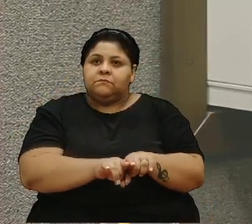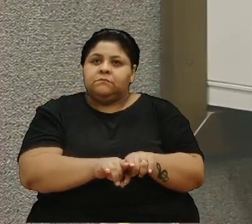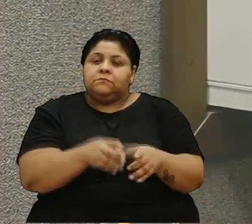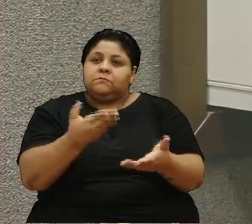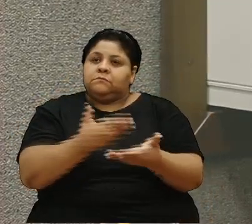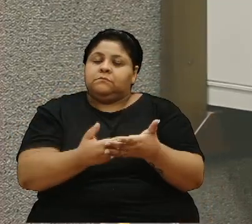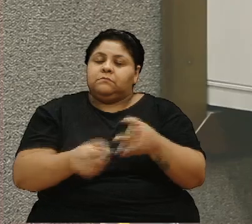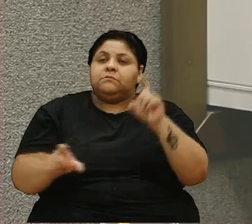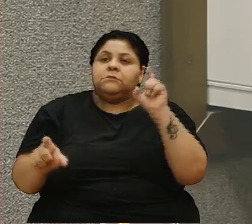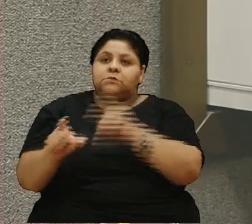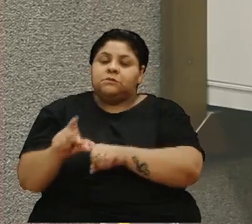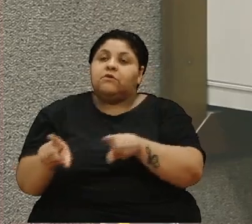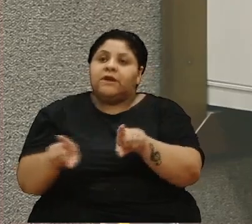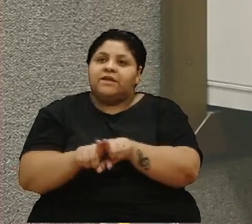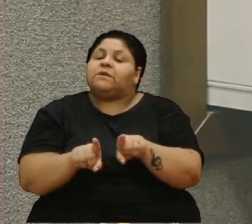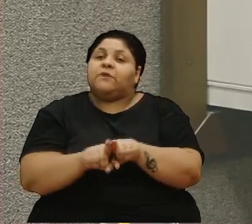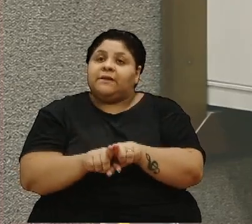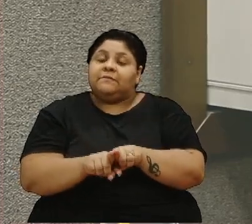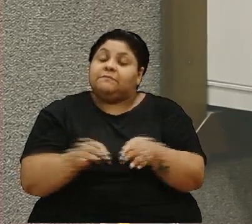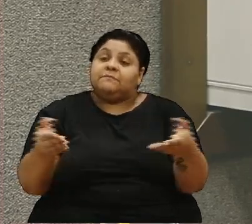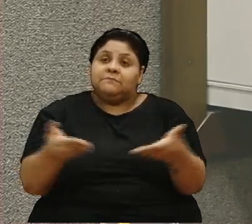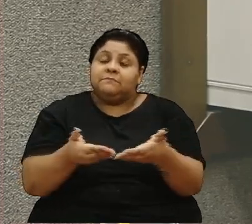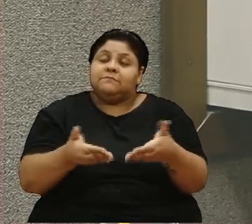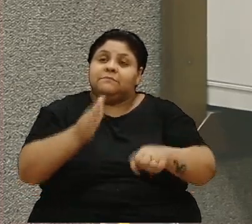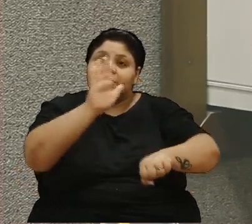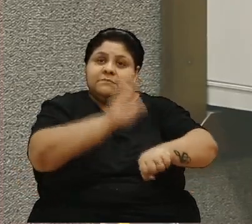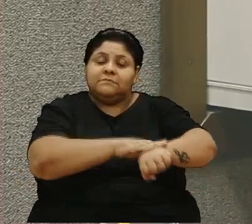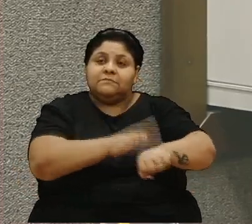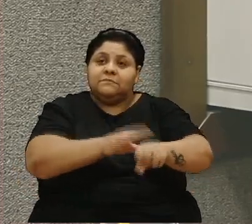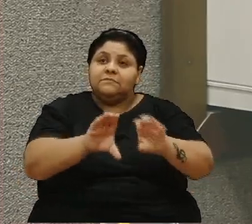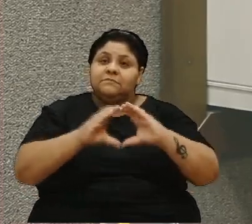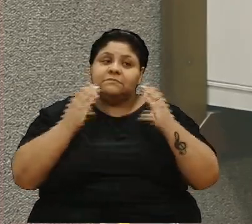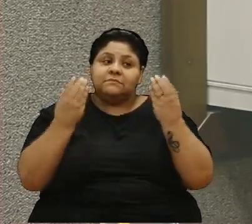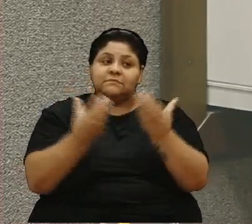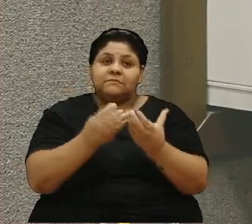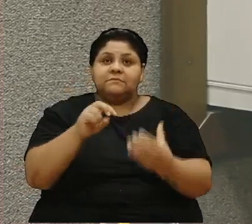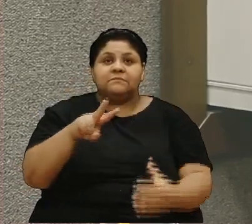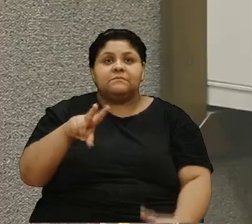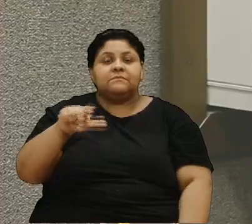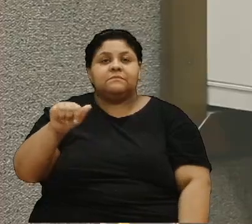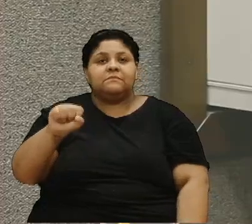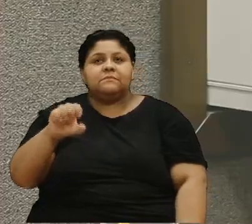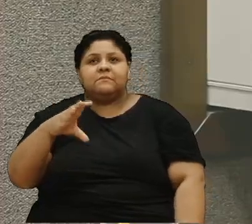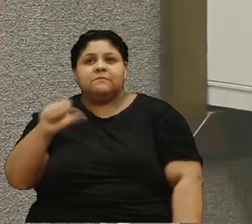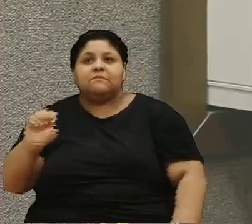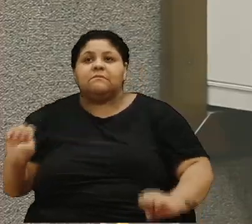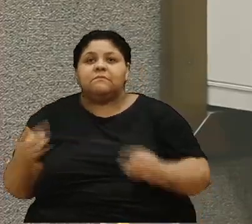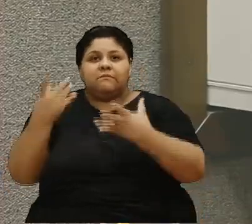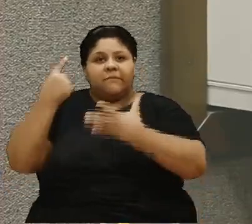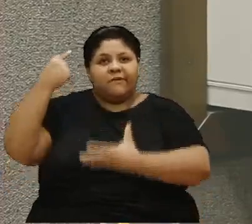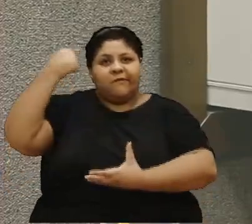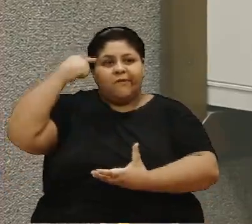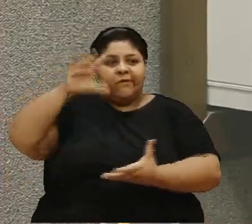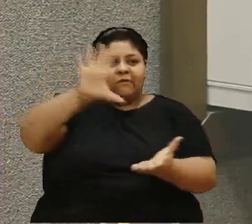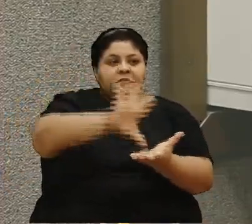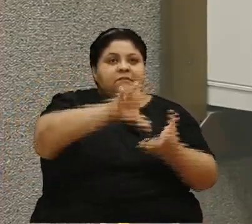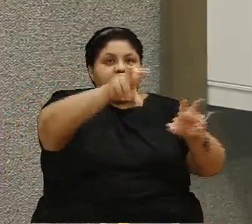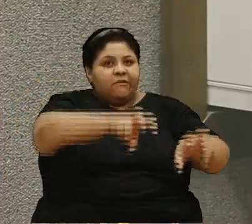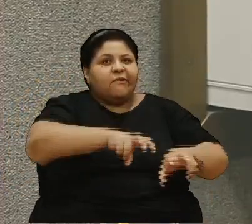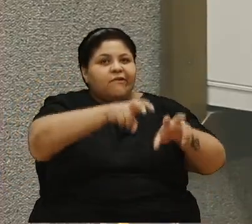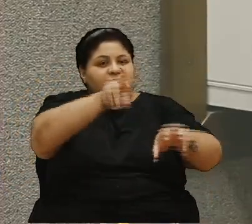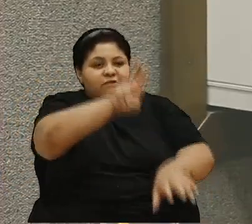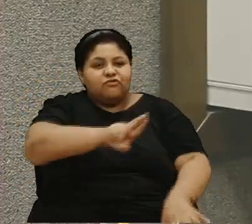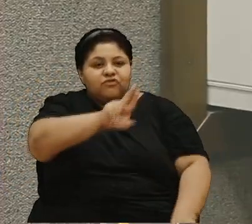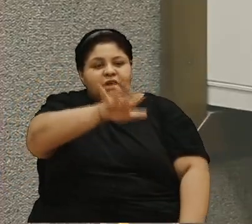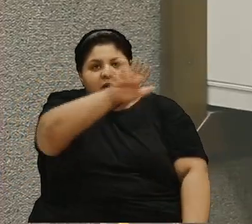não fica devendo nada. Então, no devido momento, a comunidade de Vila Seca está comemorando a ideia de que o Parque Rural vai ocupar a